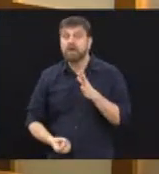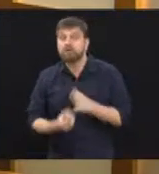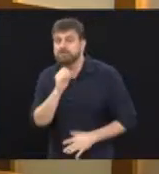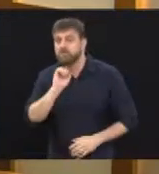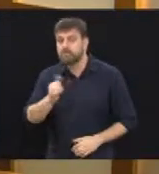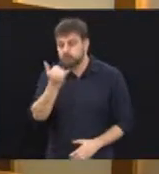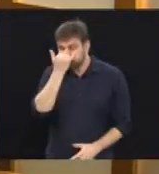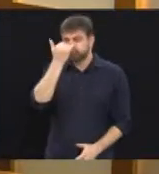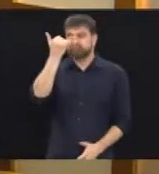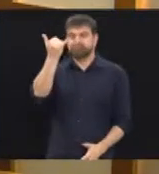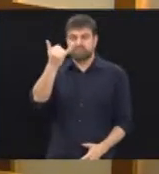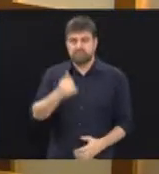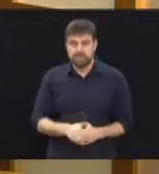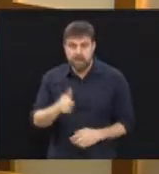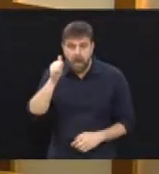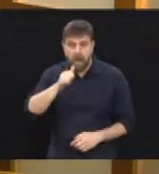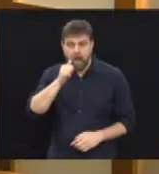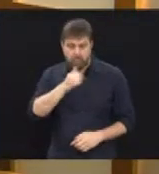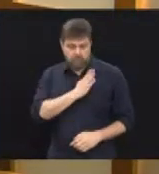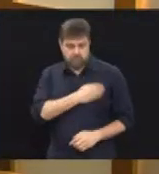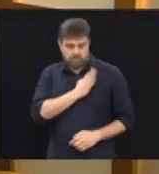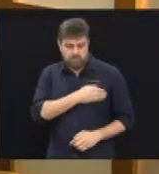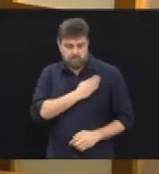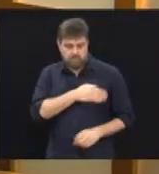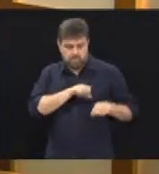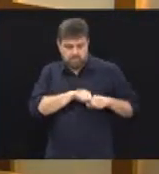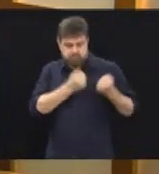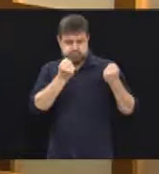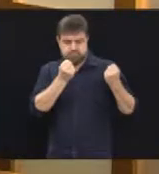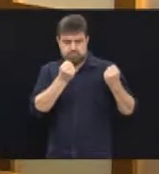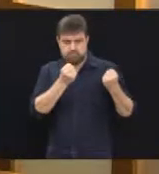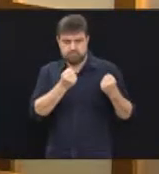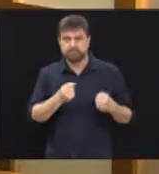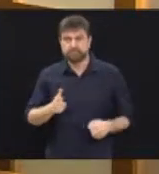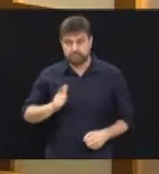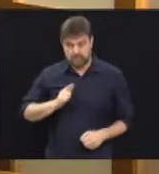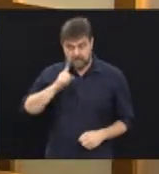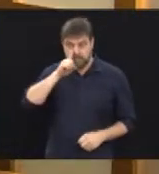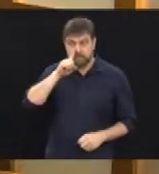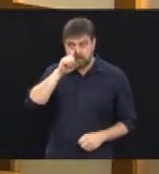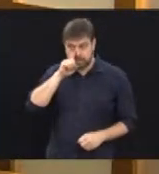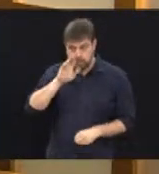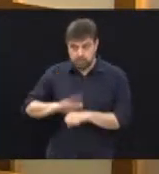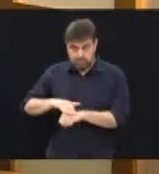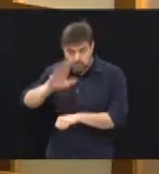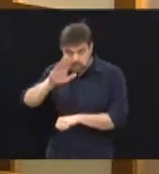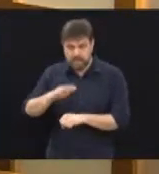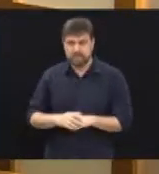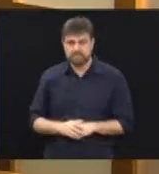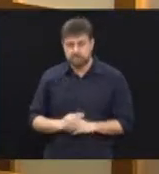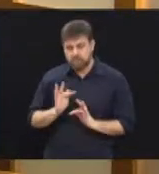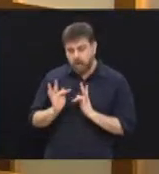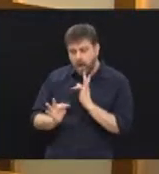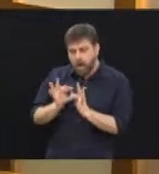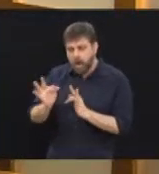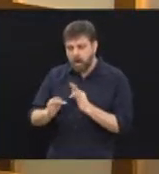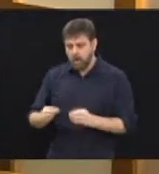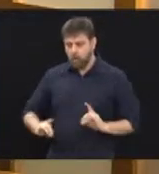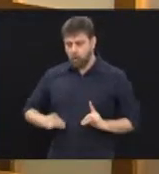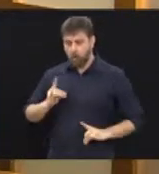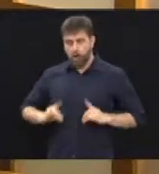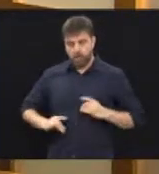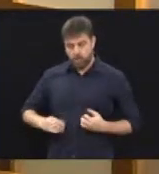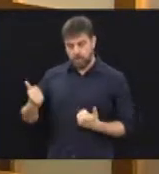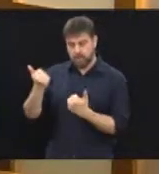Consequentemente, o risco dela ter um infarto, ela aumenta nesse período. Então, basicamente, a terapia de reposição hormonal,